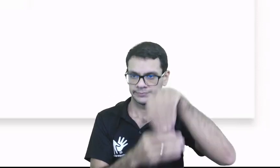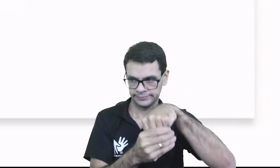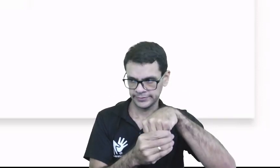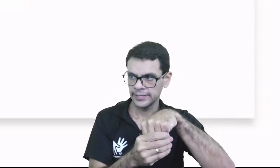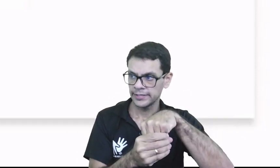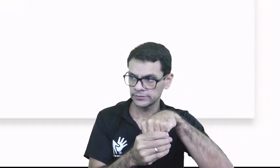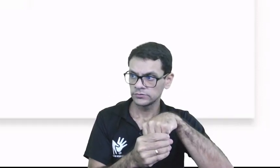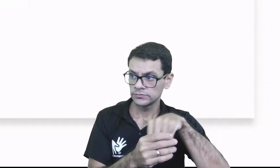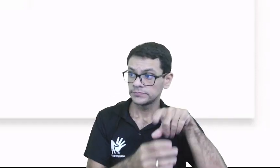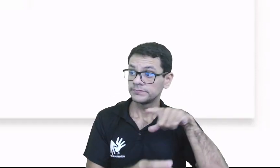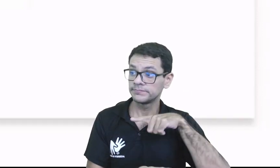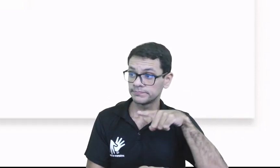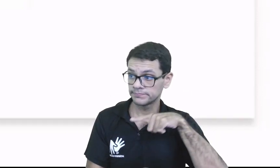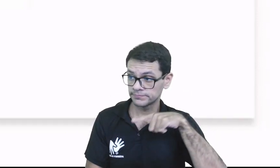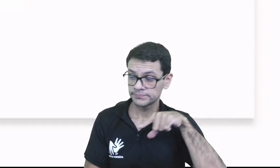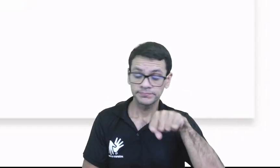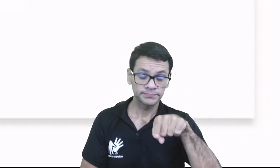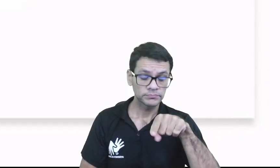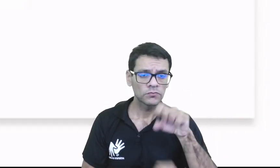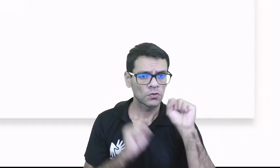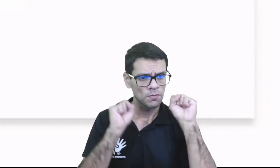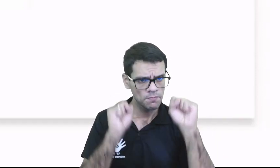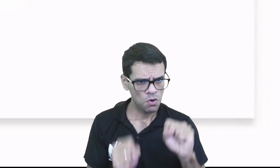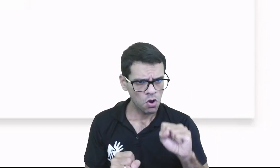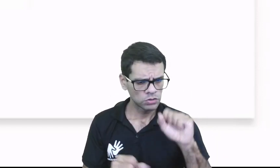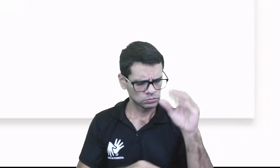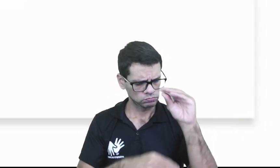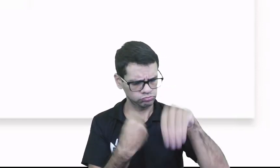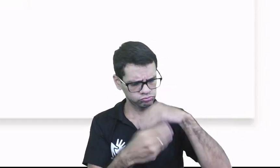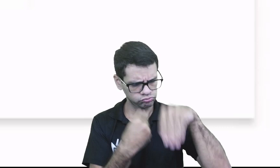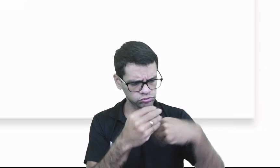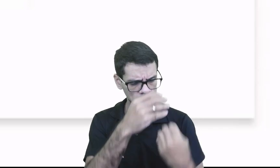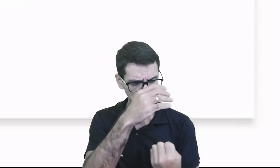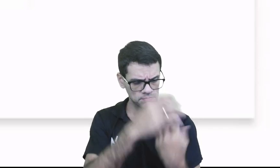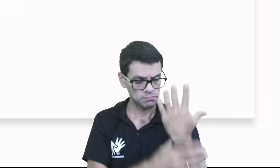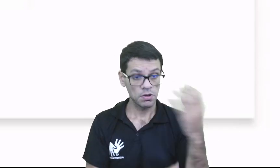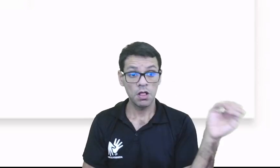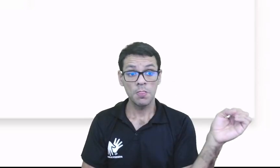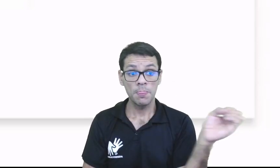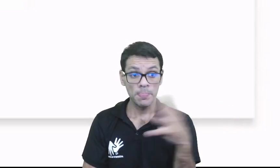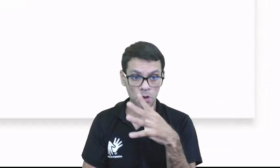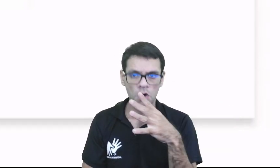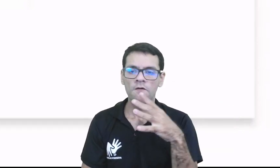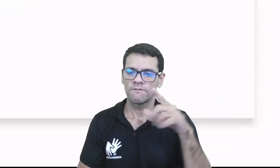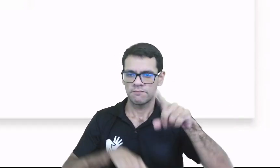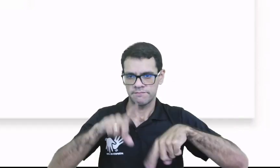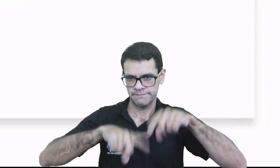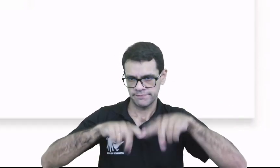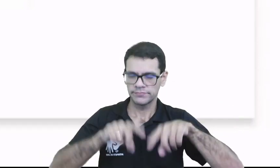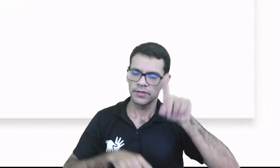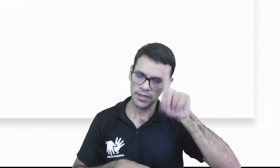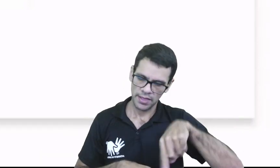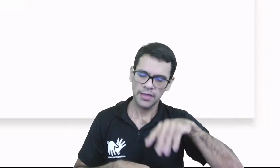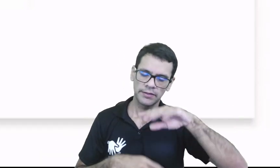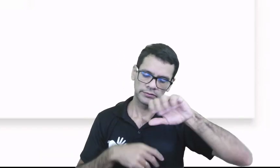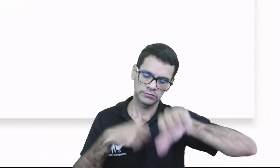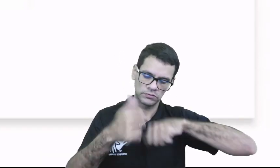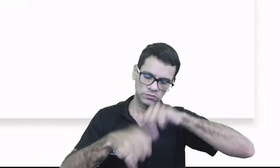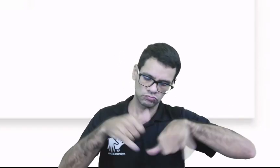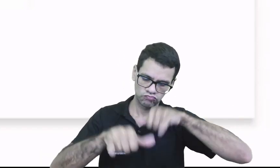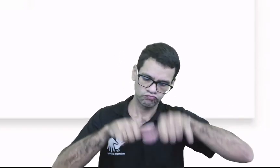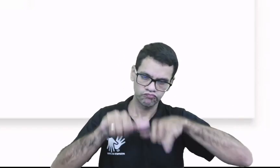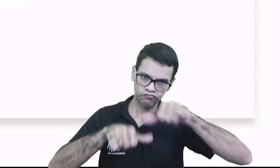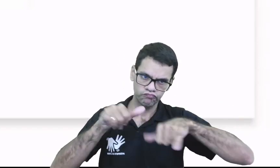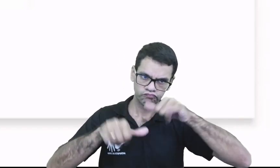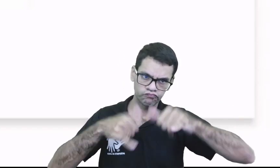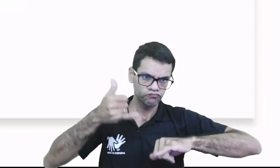aí, dentro disso, a gente pode reagir entre elas para formar novas substâncias, né? Isso é uma reação química.